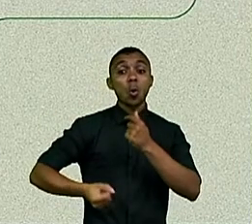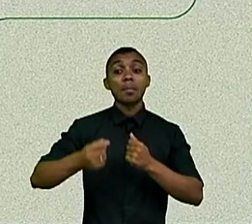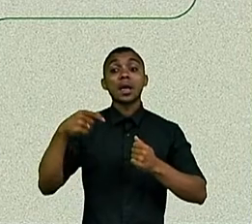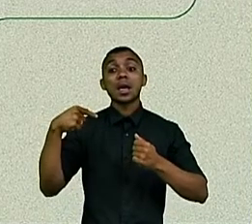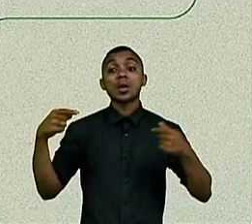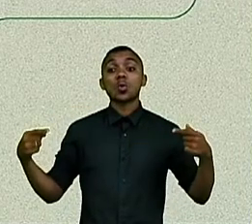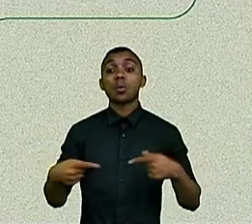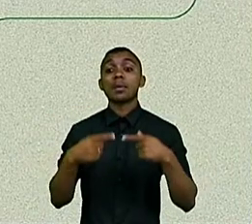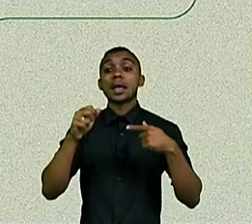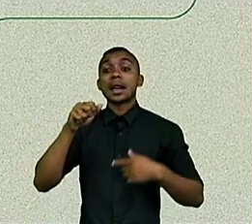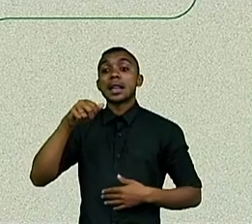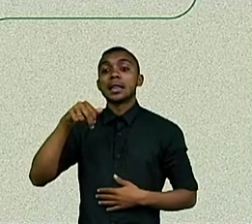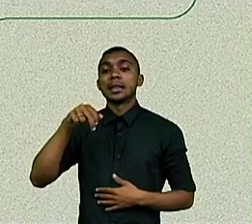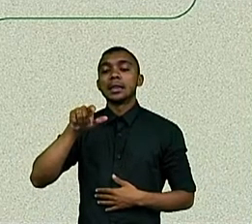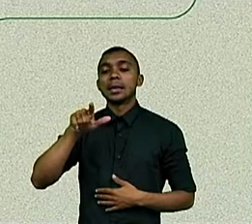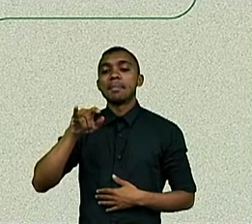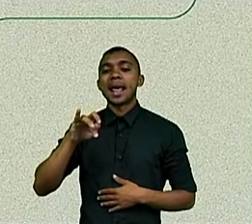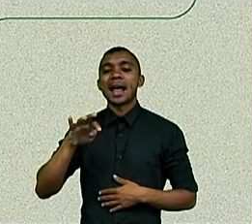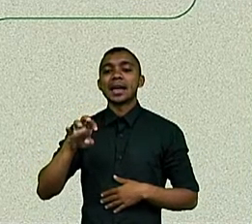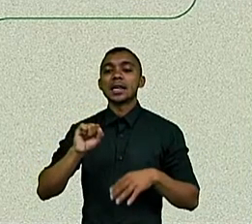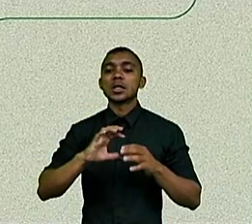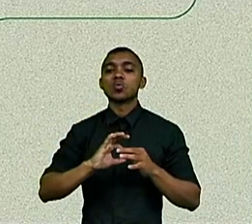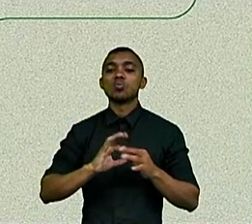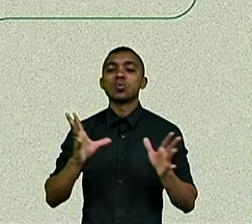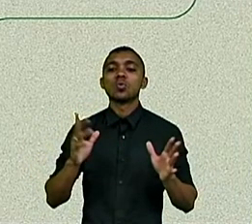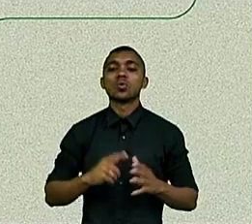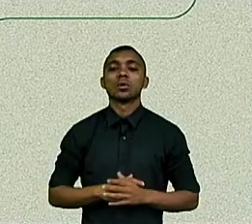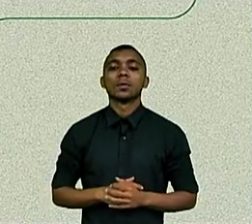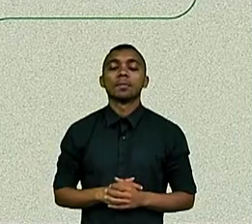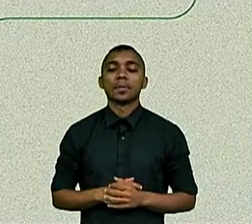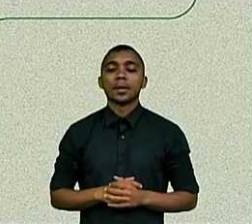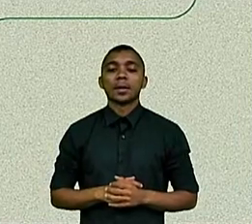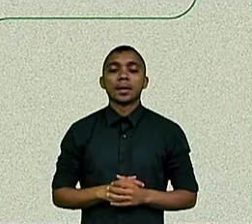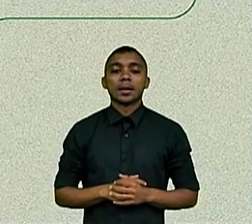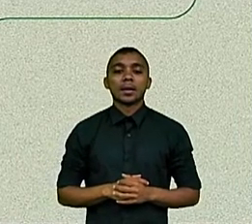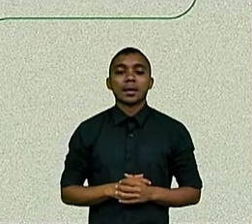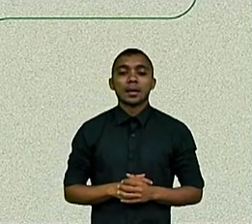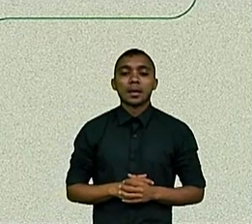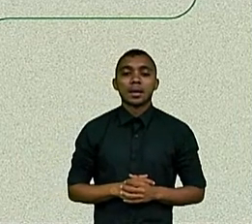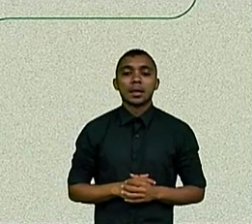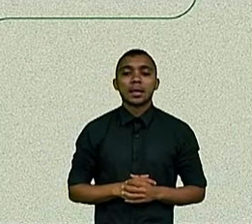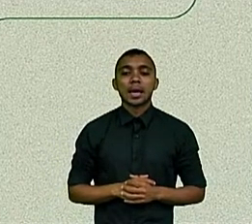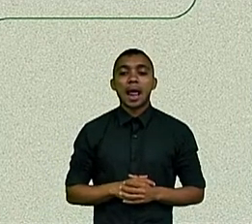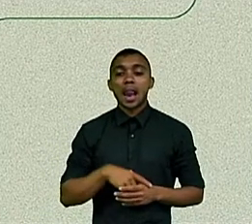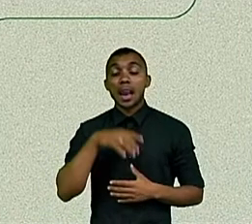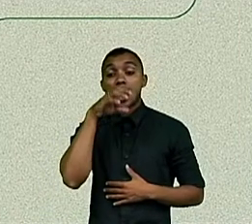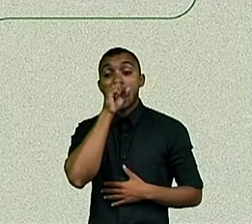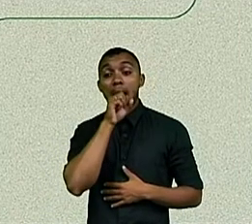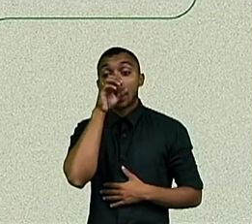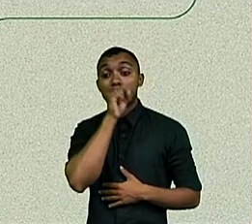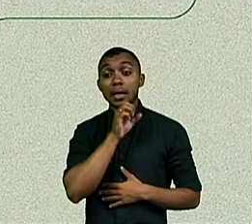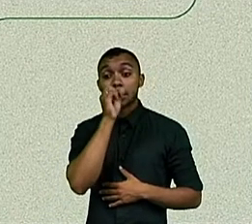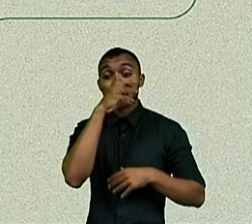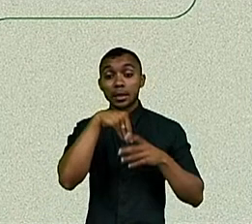é o lessefer o que é que determina Quem determina o preço da laranja numa feira